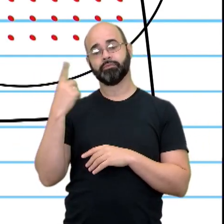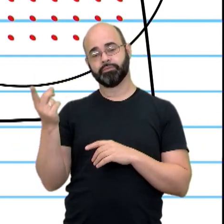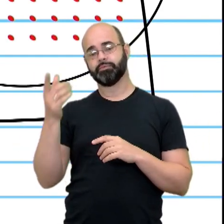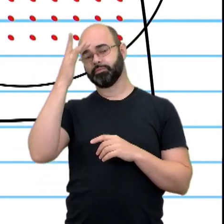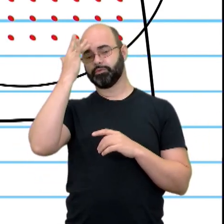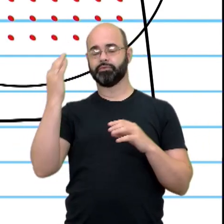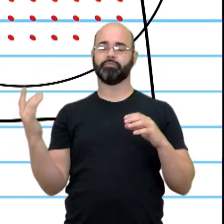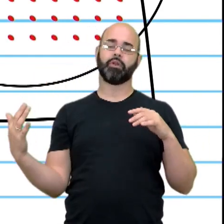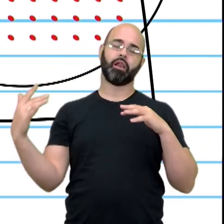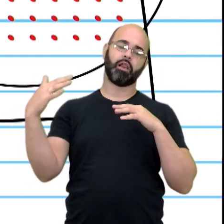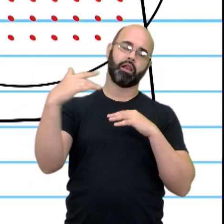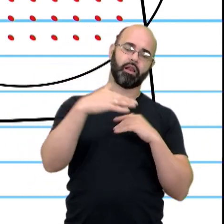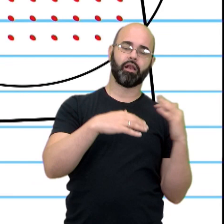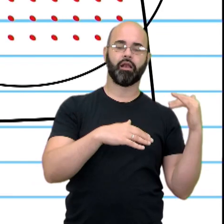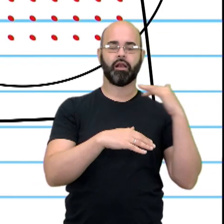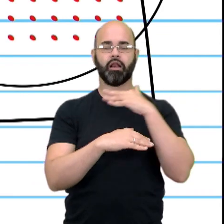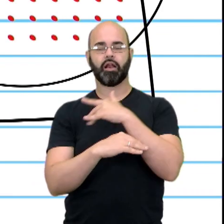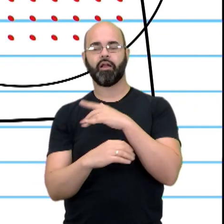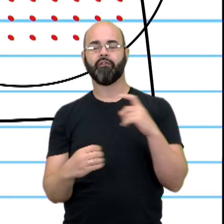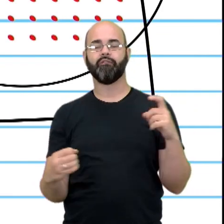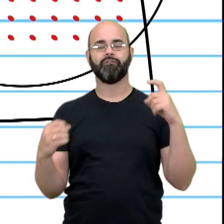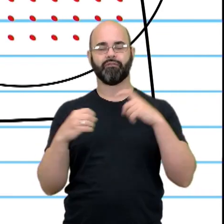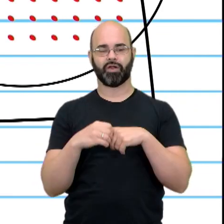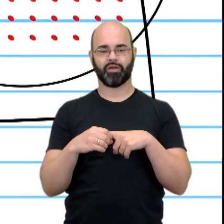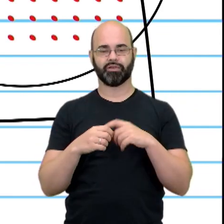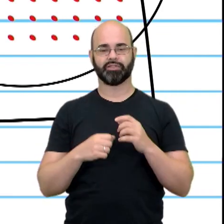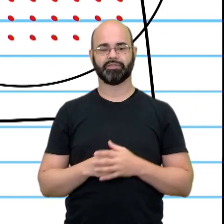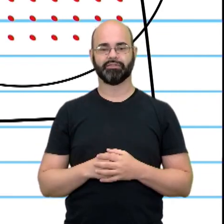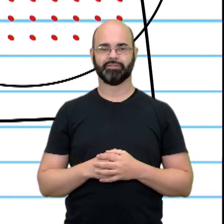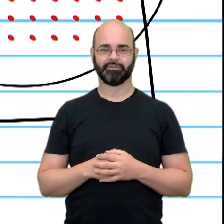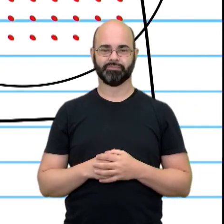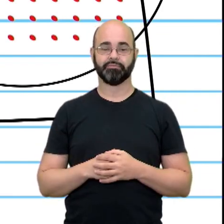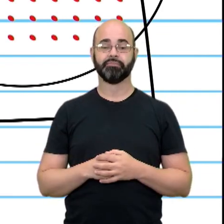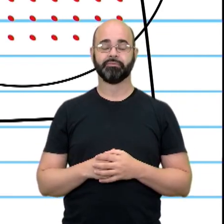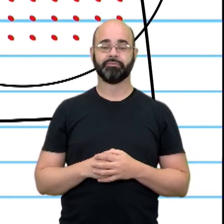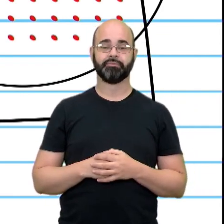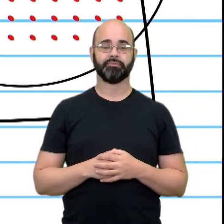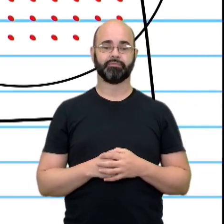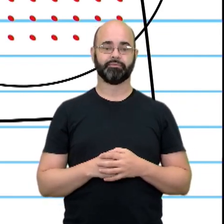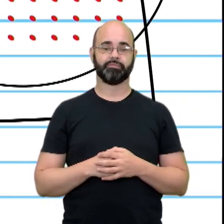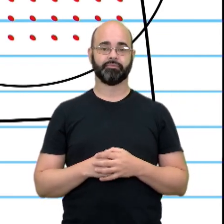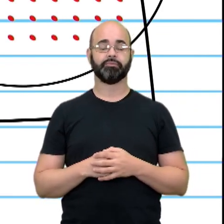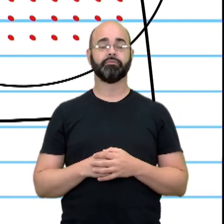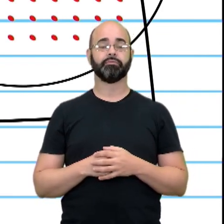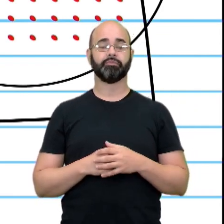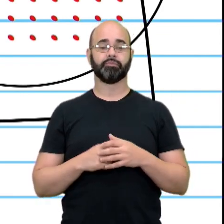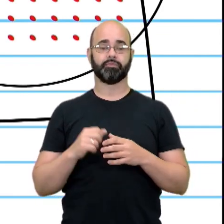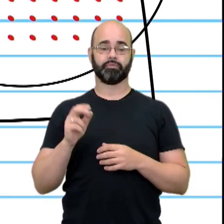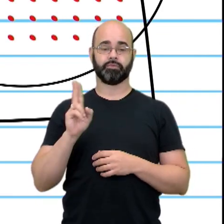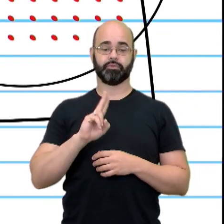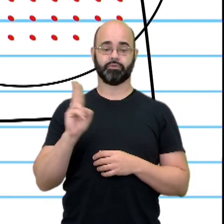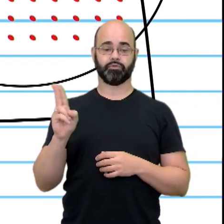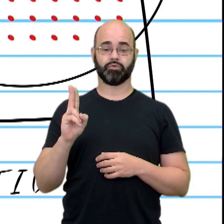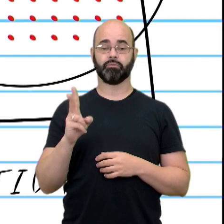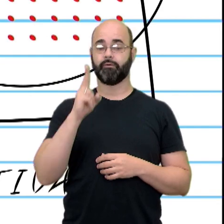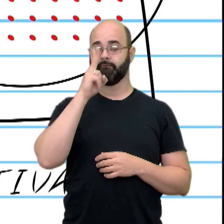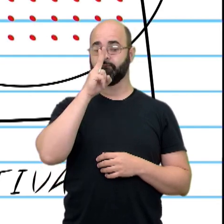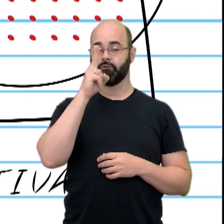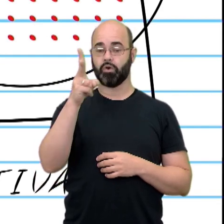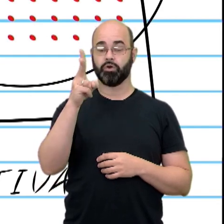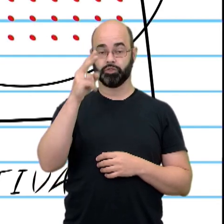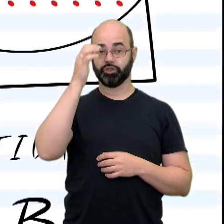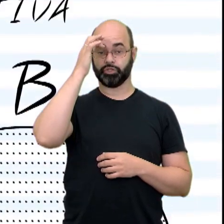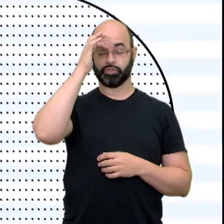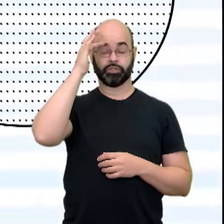em suas cidades de origem, o que chamamos de movimento pendular. A esse critério de integração, damos o nome de forte intensidade relativa.